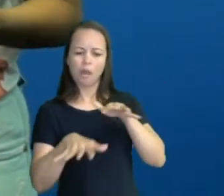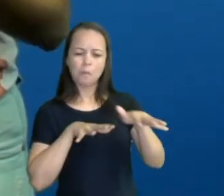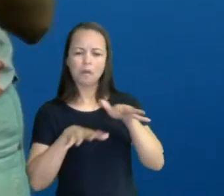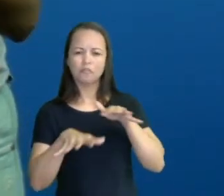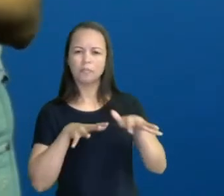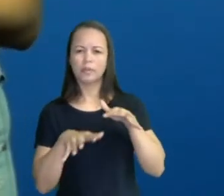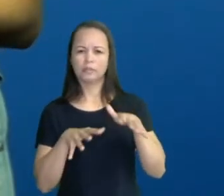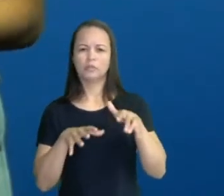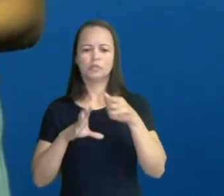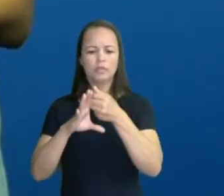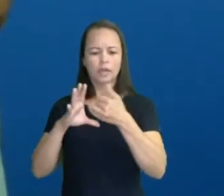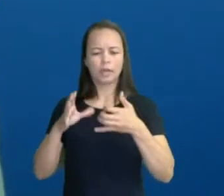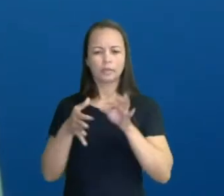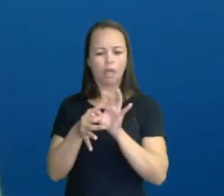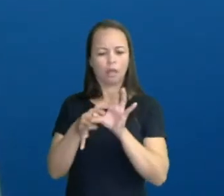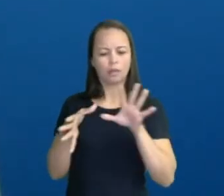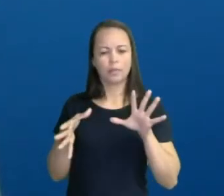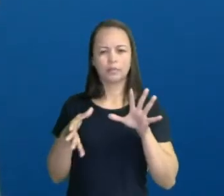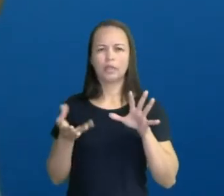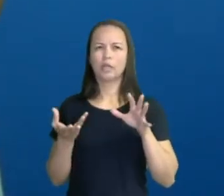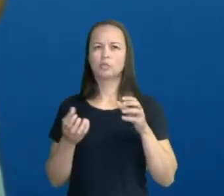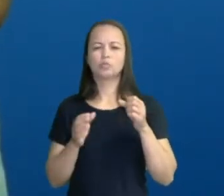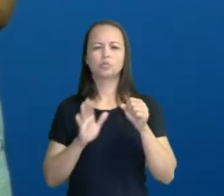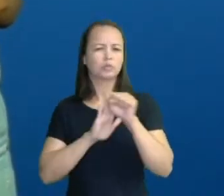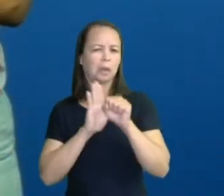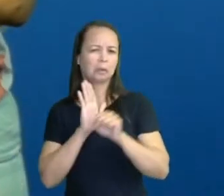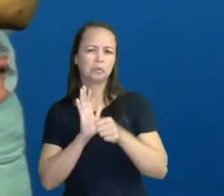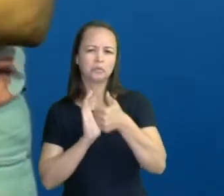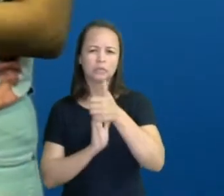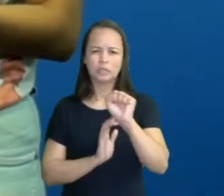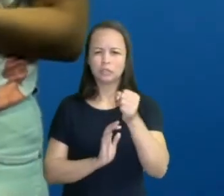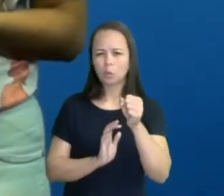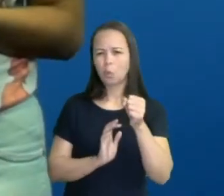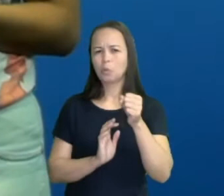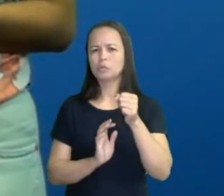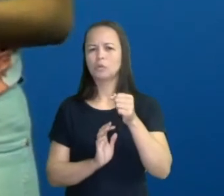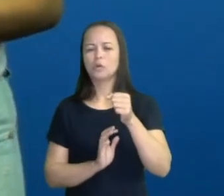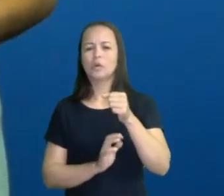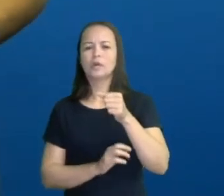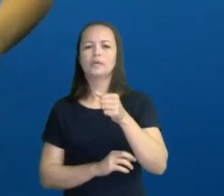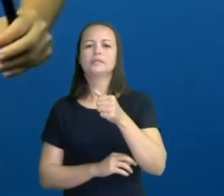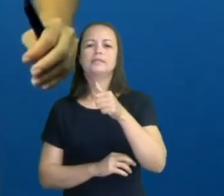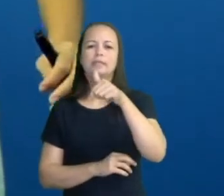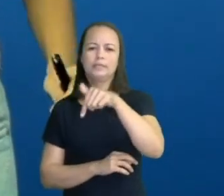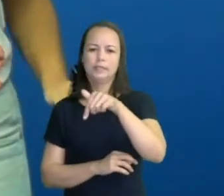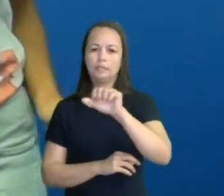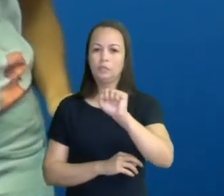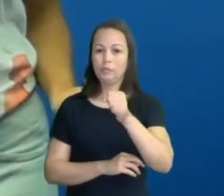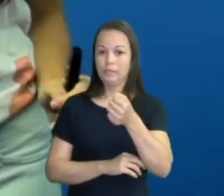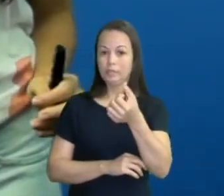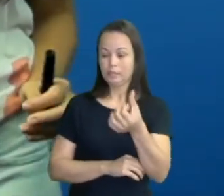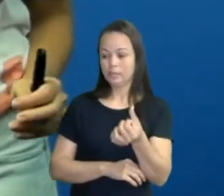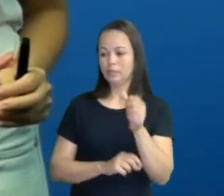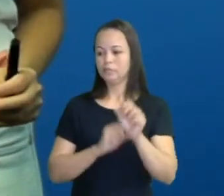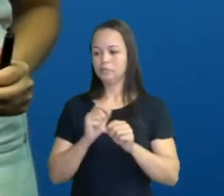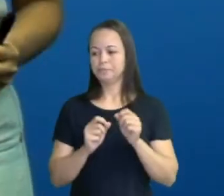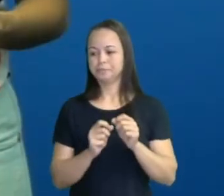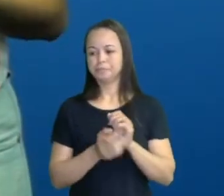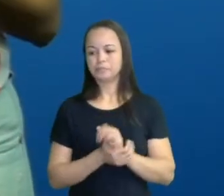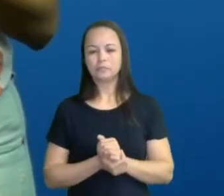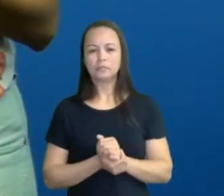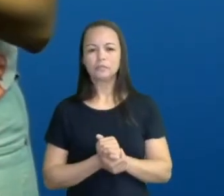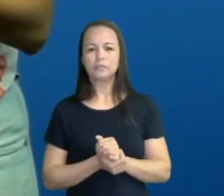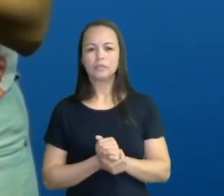de caráter libertário, finalzinho ali do século XVIII, 1786, e que vai mudar toda a